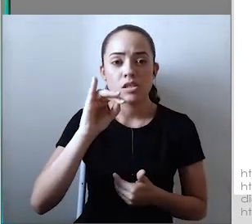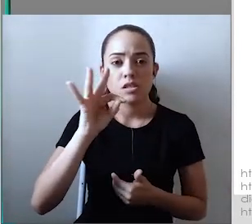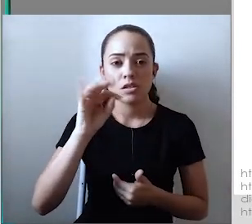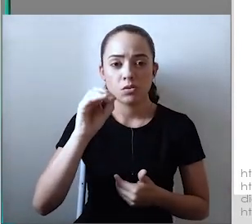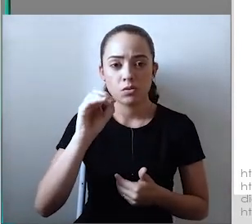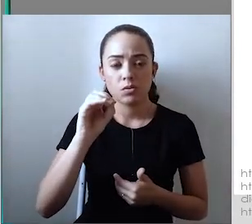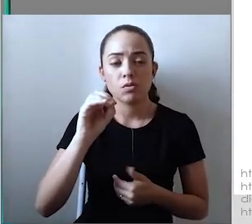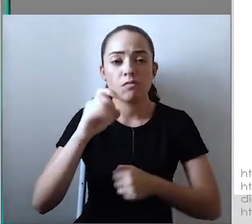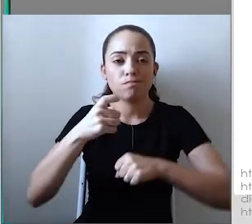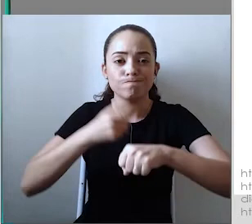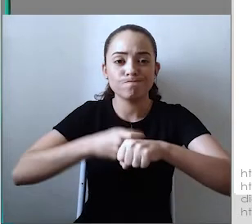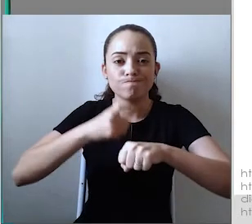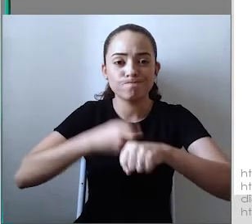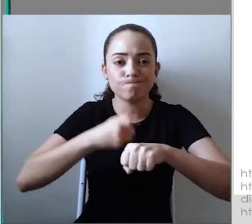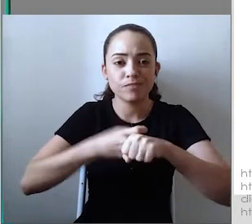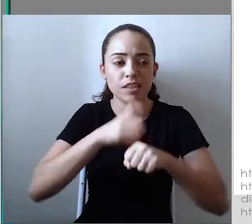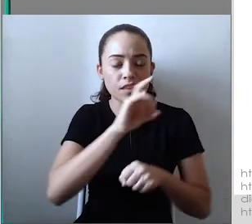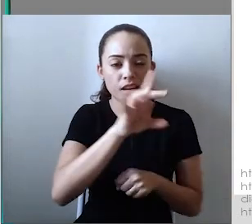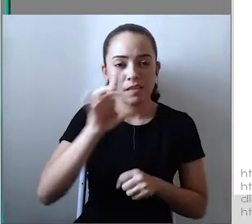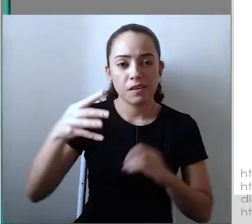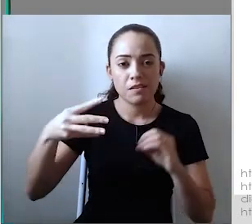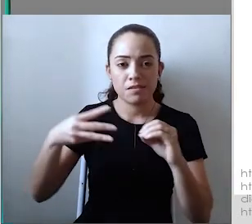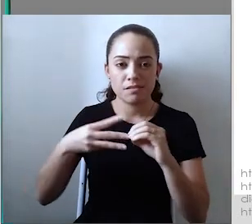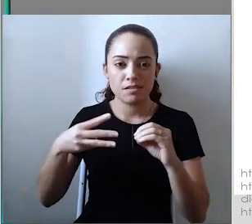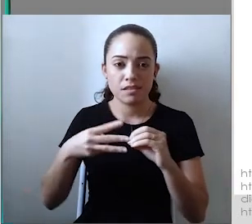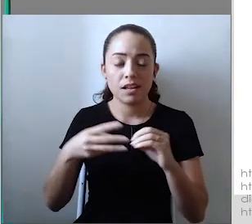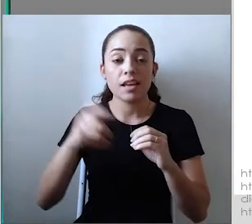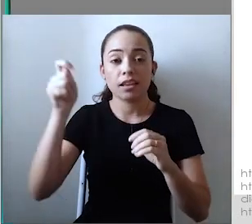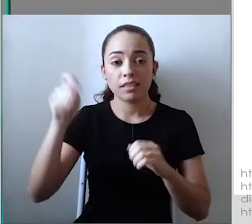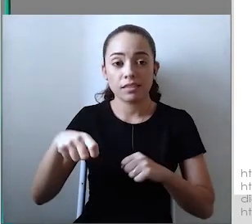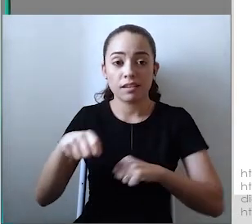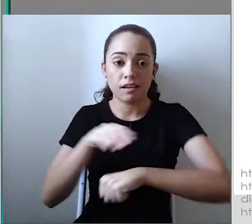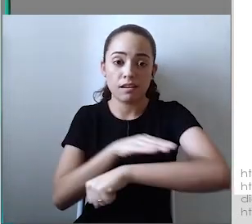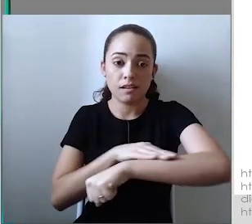células, mantendo-se deste modo a integridade estrutural do epitélio.